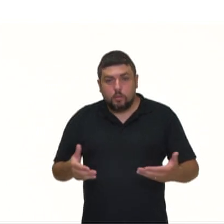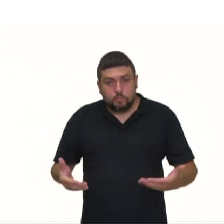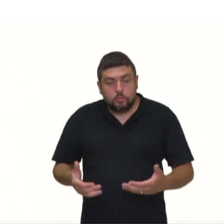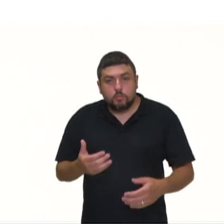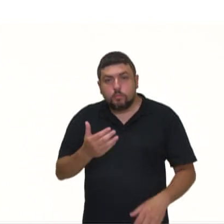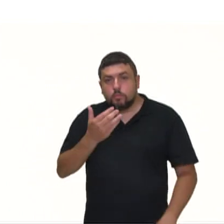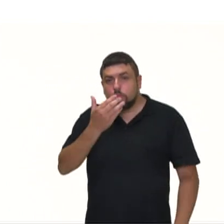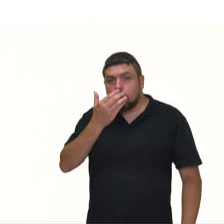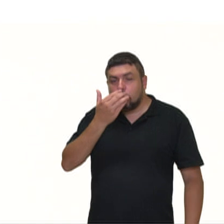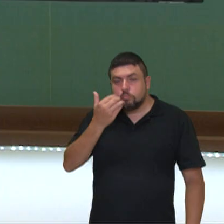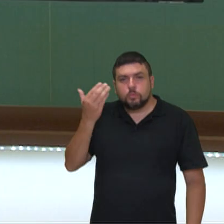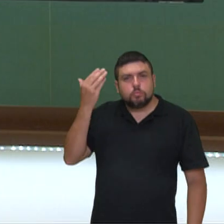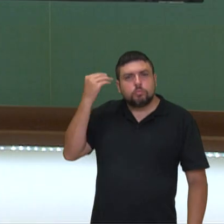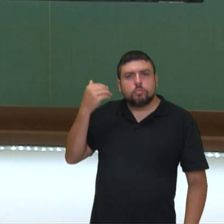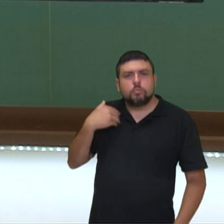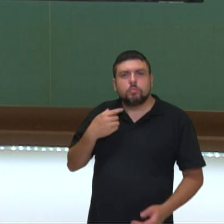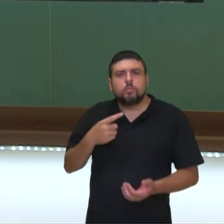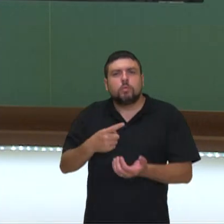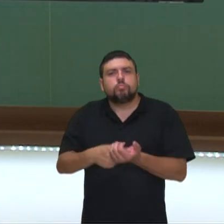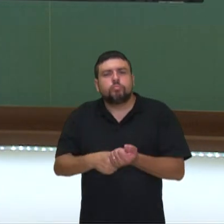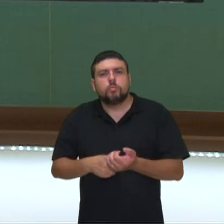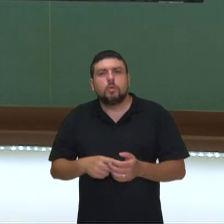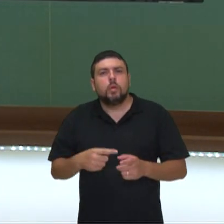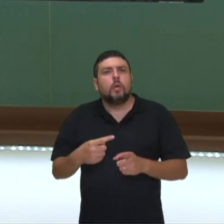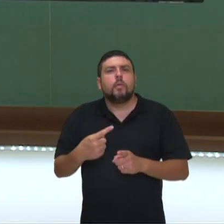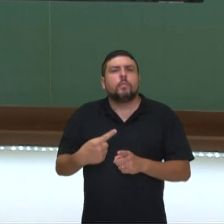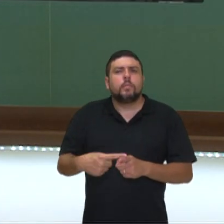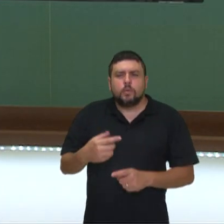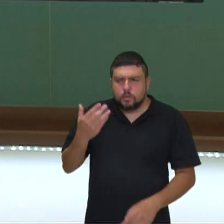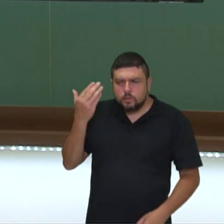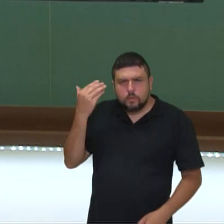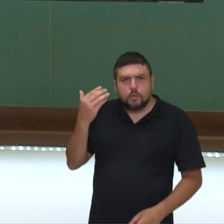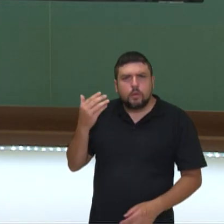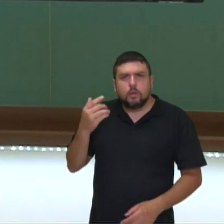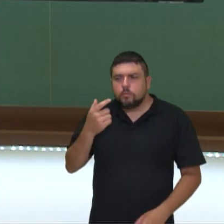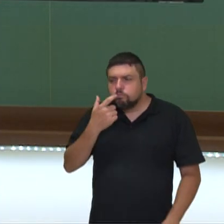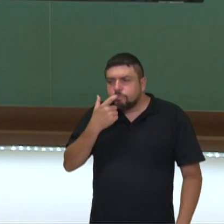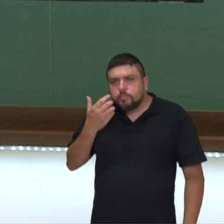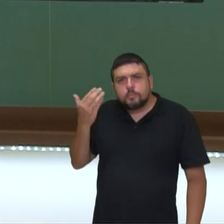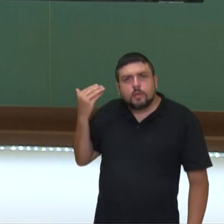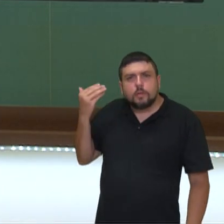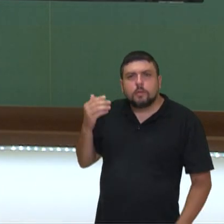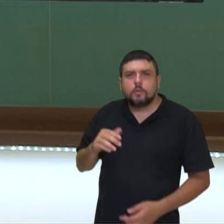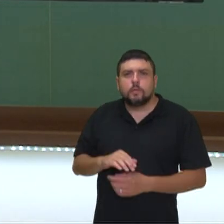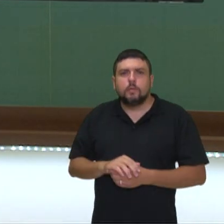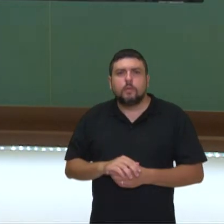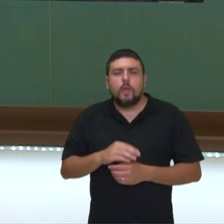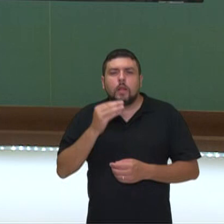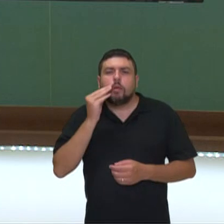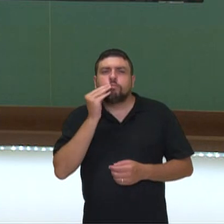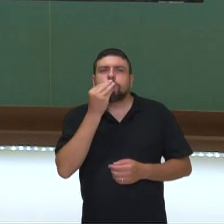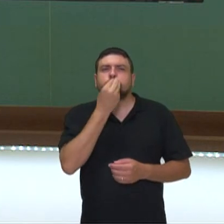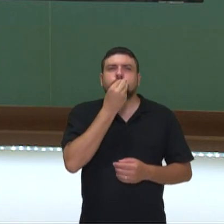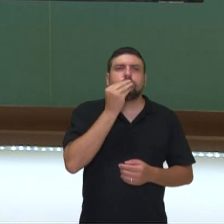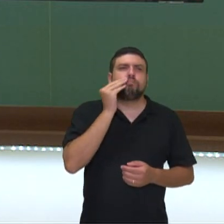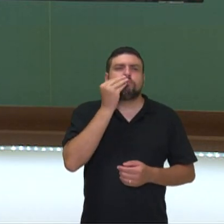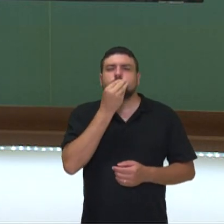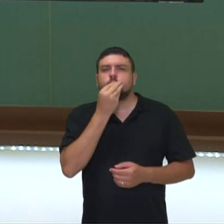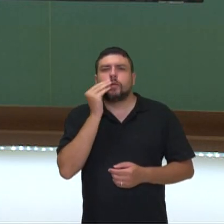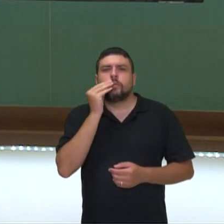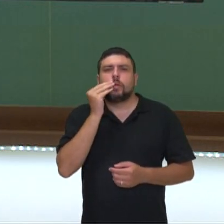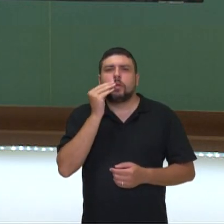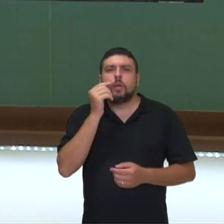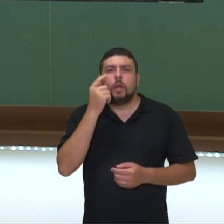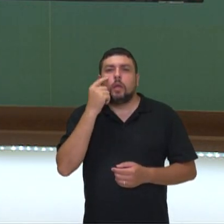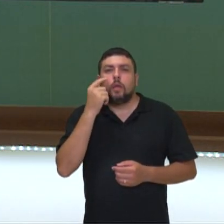que a gente utiliza o presente perfeito? Acabou de acontecer. A gente está vendo o resultado. Ele está ali, ó, limpando a boca porque ele acabou de comer. A gente está vendo o